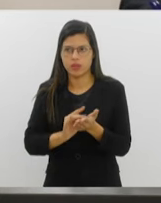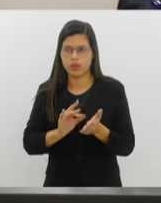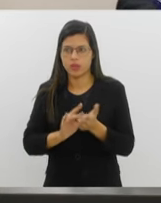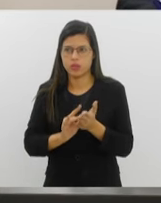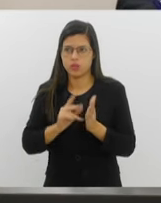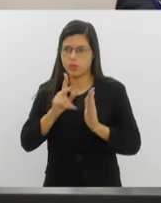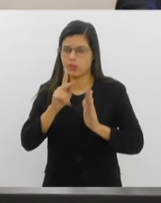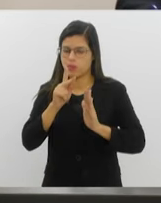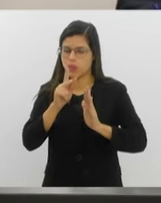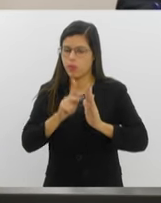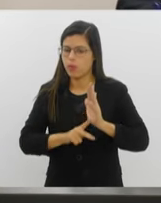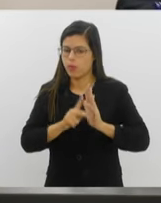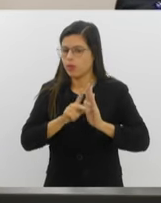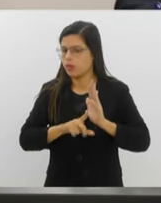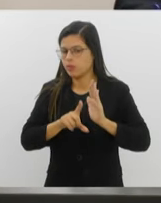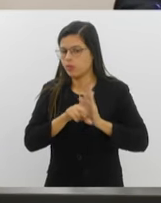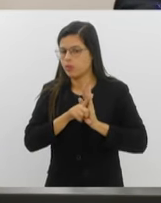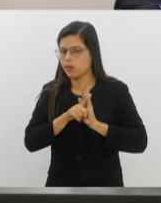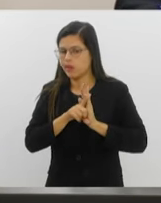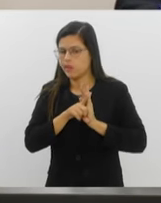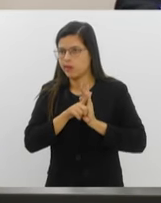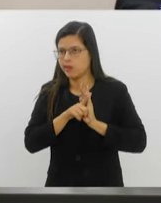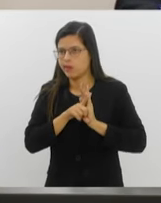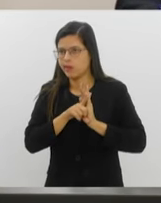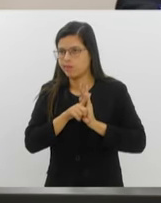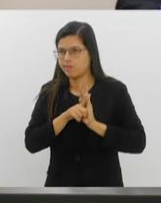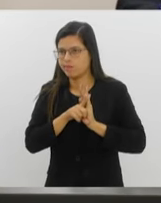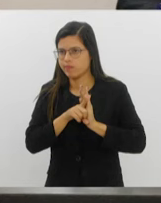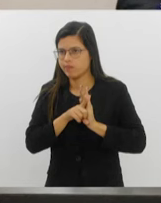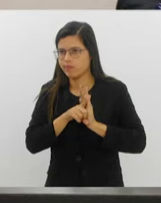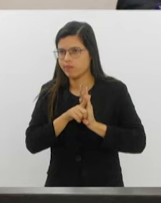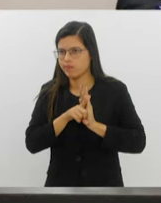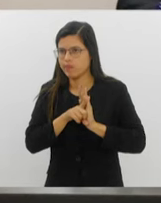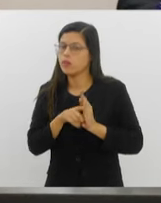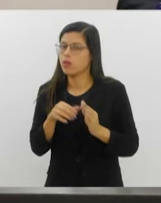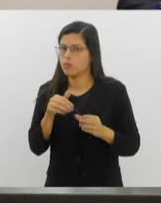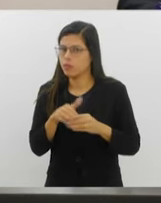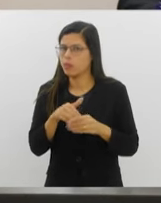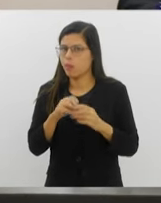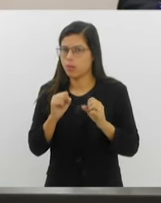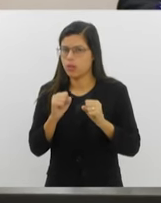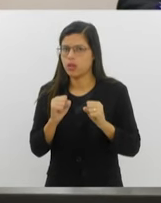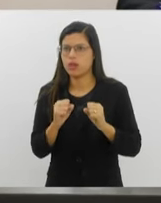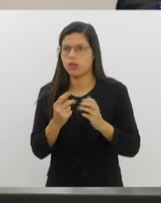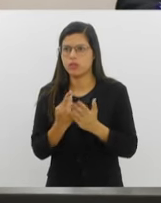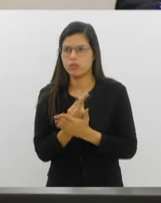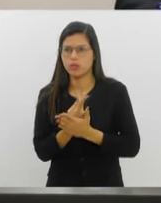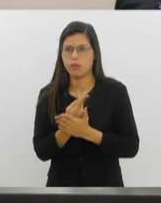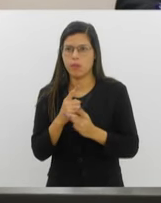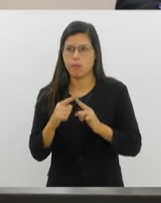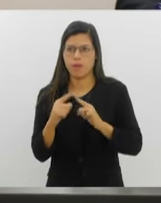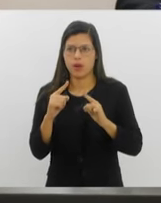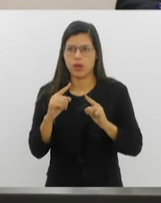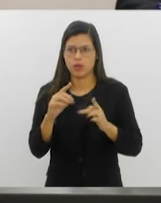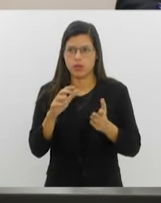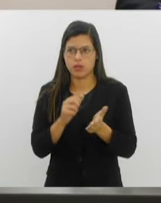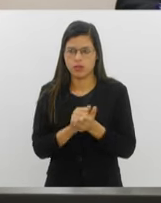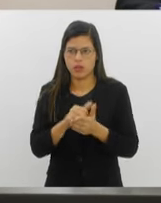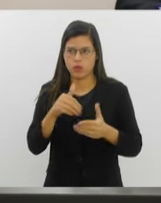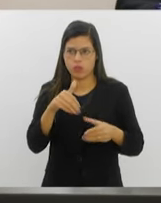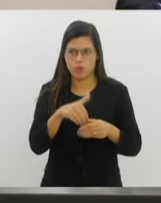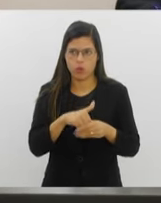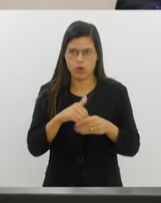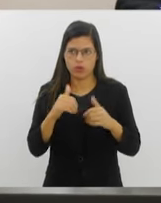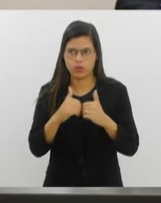estava em processo de... Enfim, a votação não poderia ter saído, mas já registrado... Votos separados do